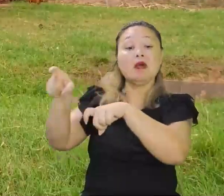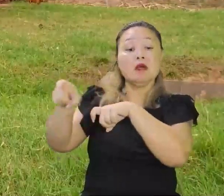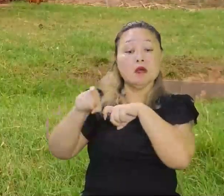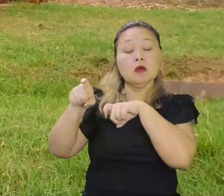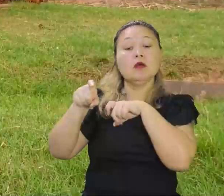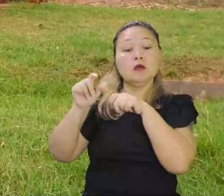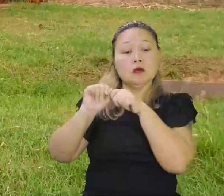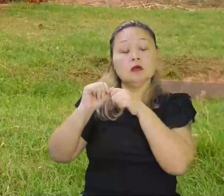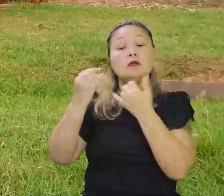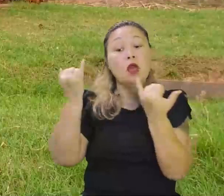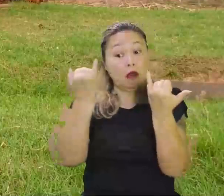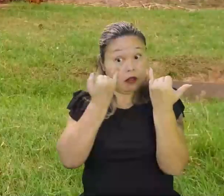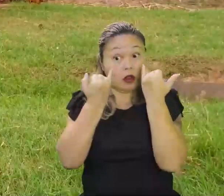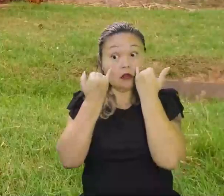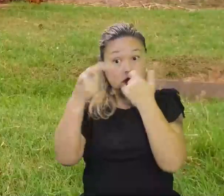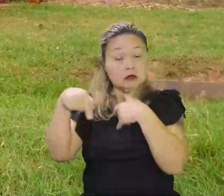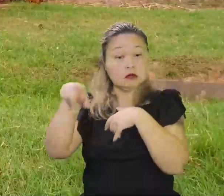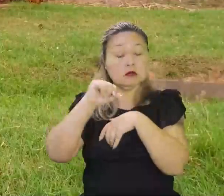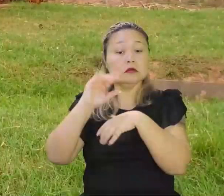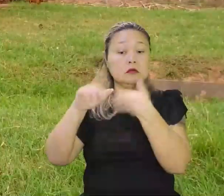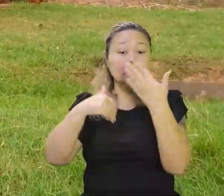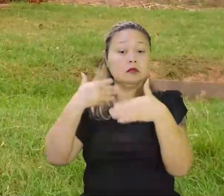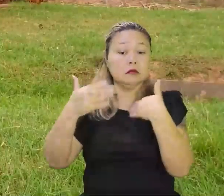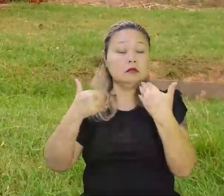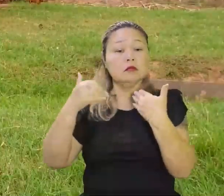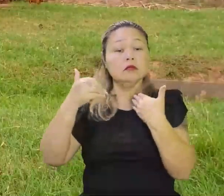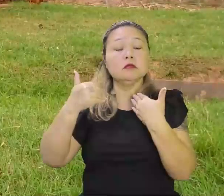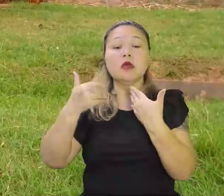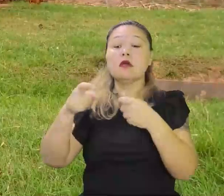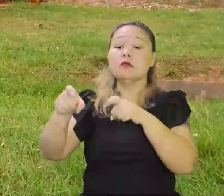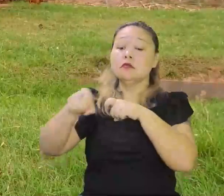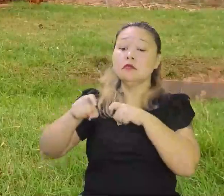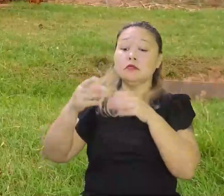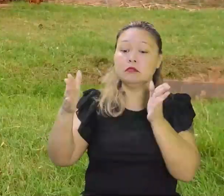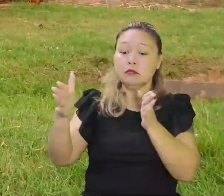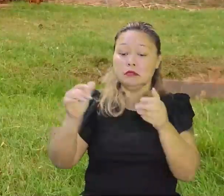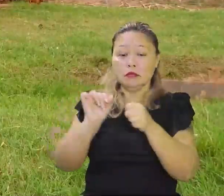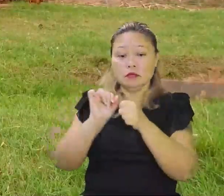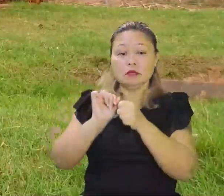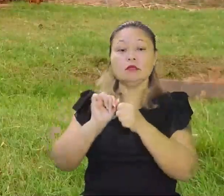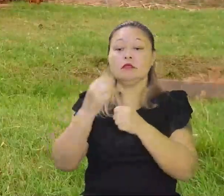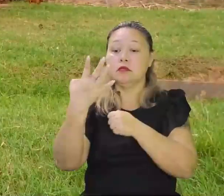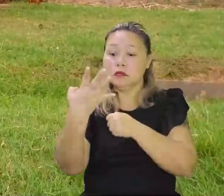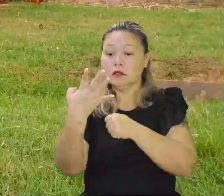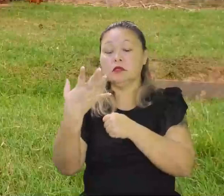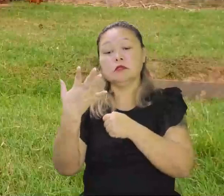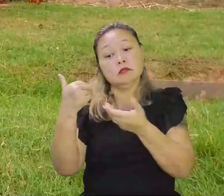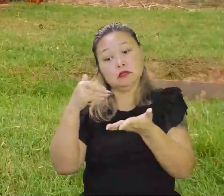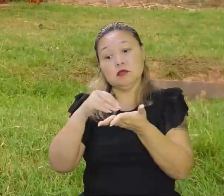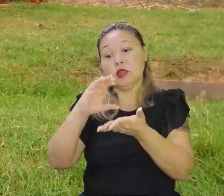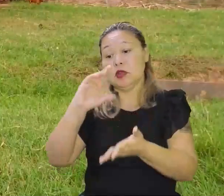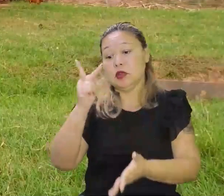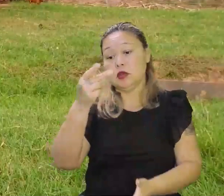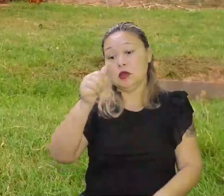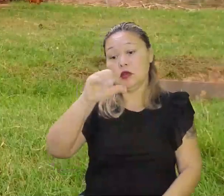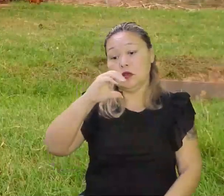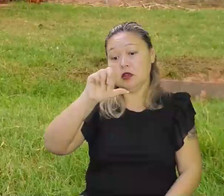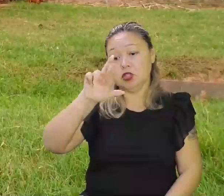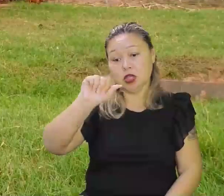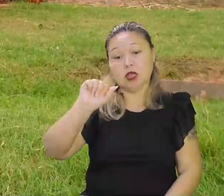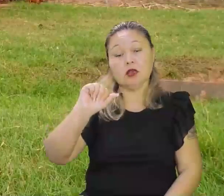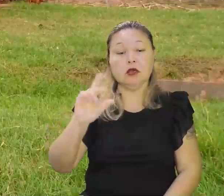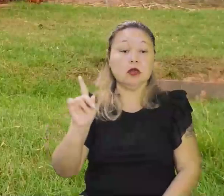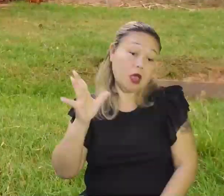algumas informações. Então é muito legal isso aí. Então, assim, eu acredito que uma propriedade rural pequena de 1 a 4 hectares a gente pode chamar de chácara? Pode ser,